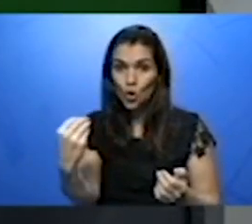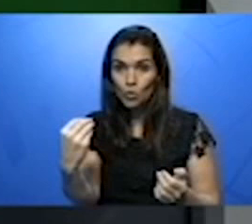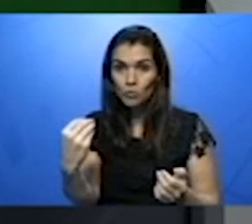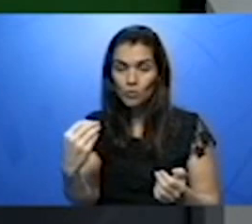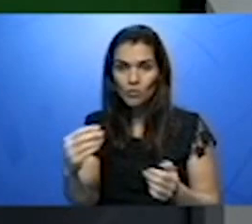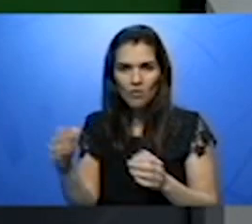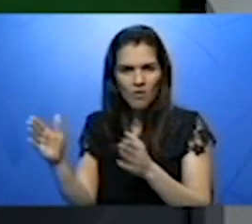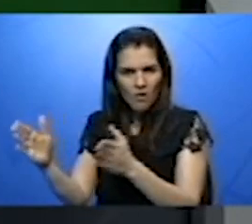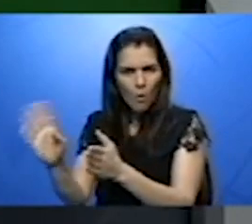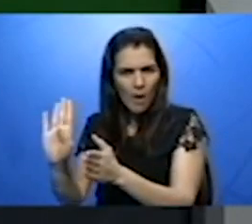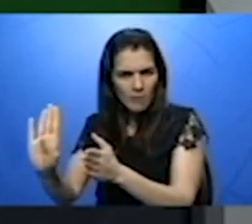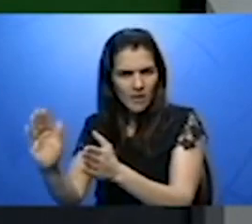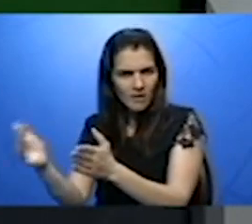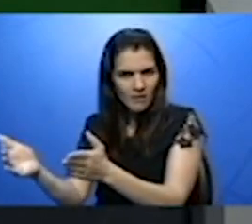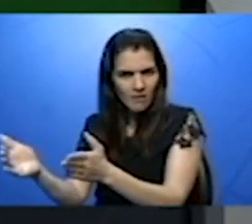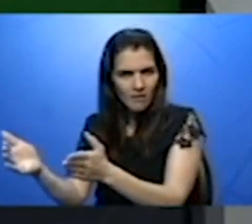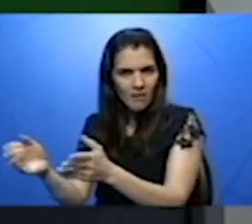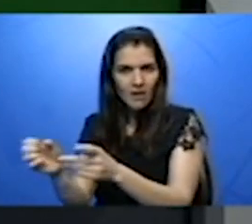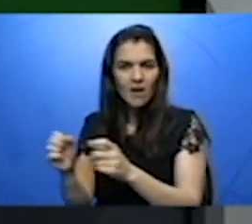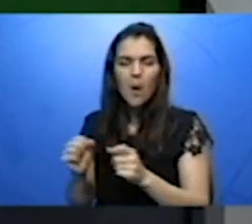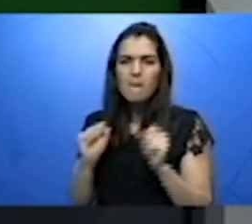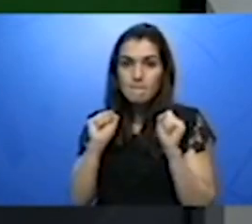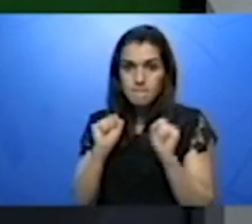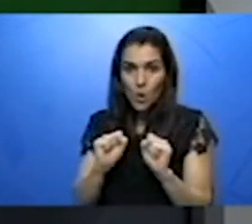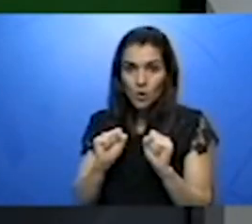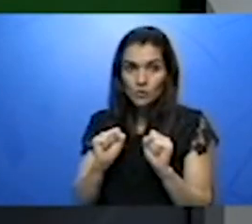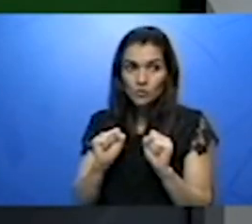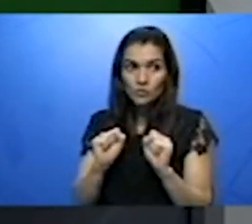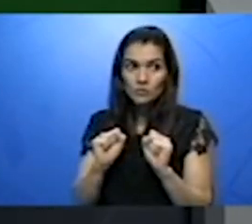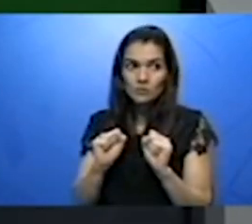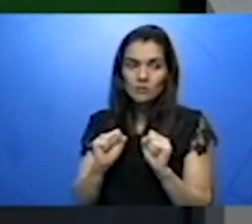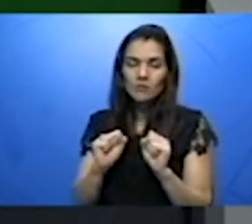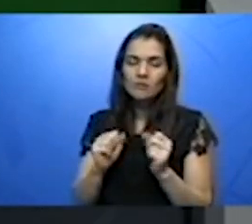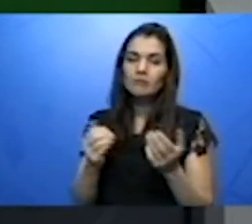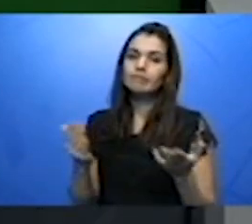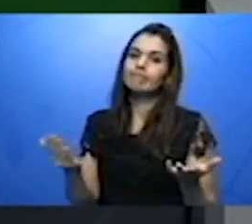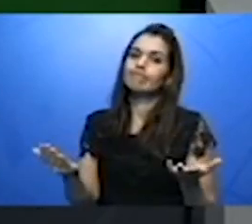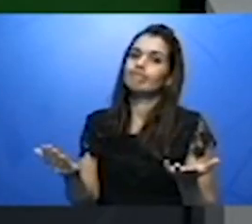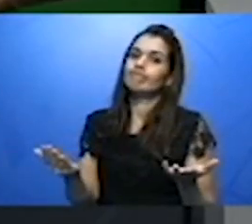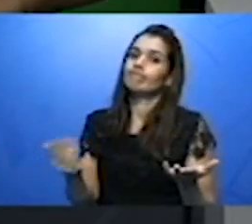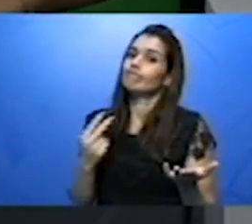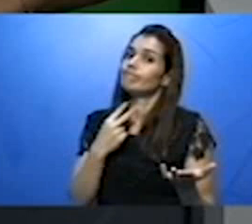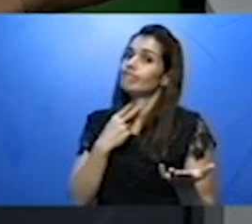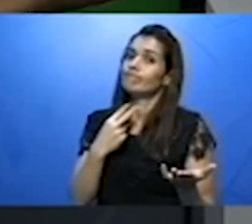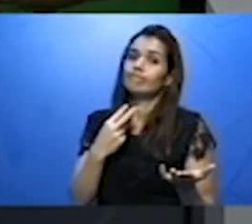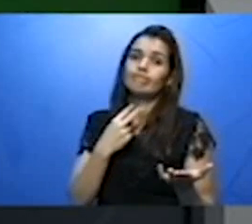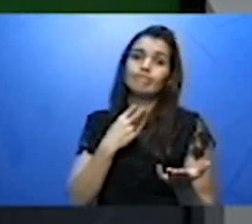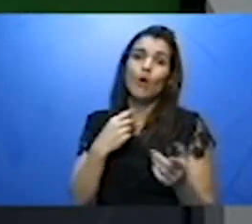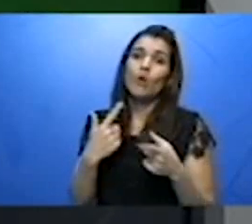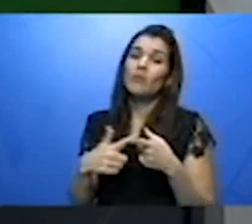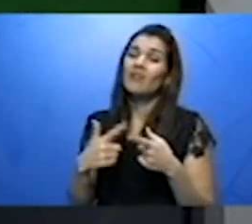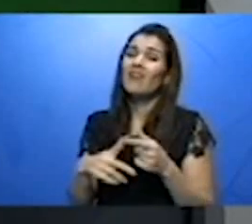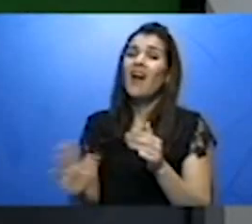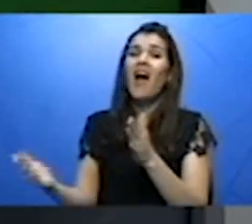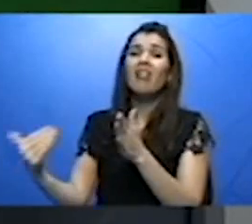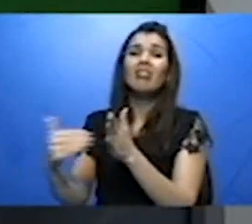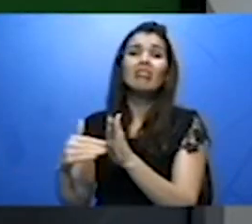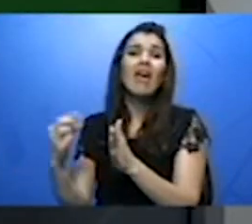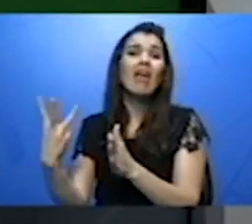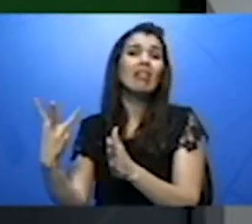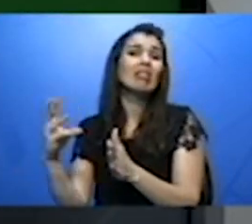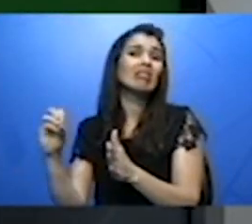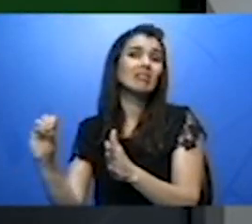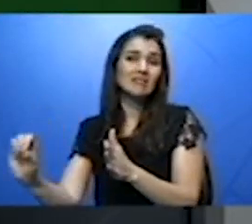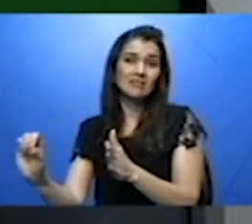balança ver porque aquela balança que fosse o porta 30 olha lá tá vendo até 30 kg depois ela não